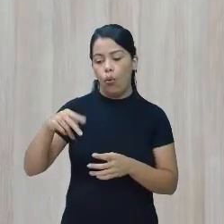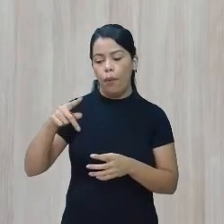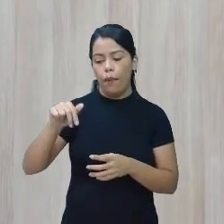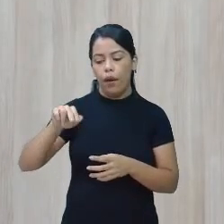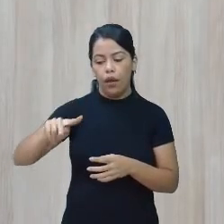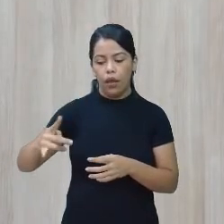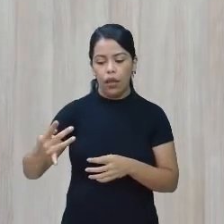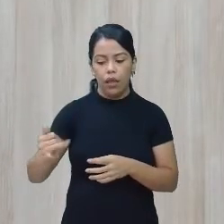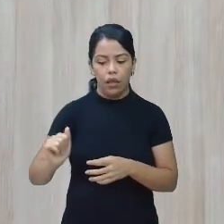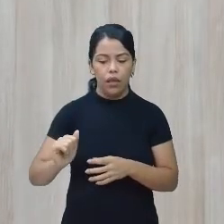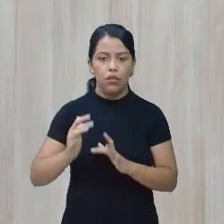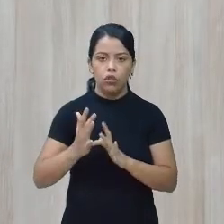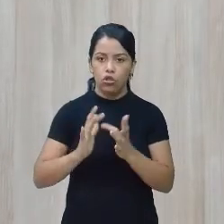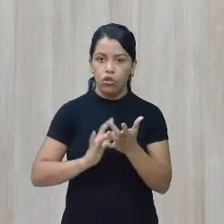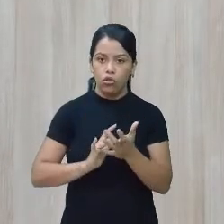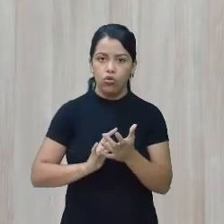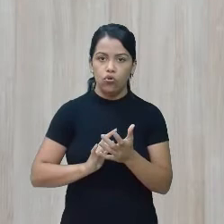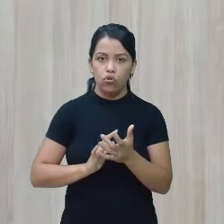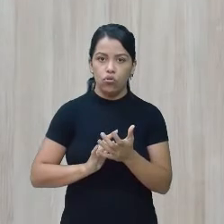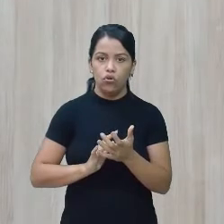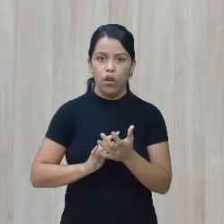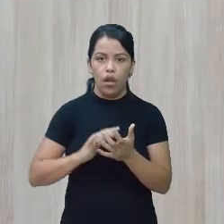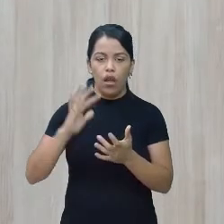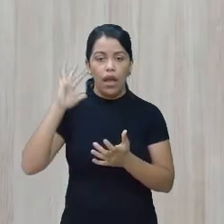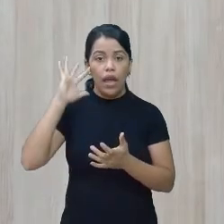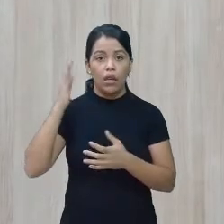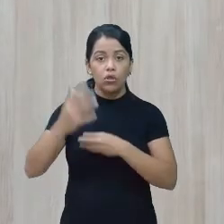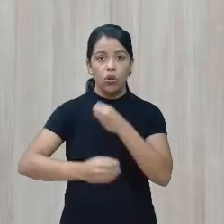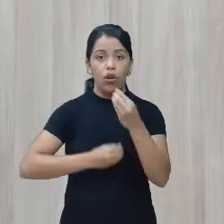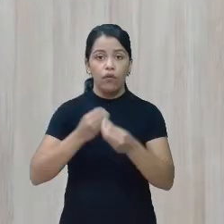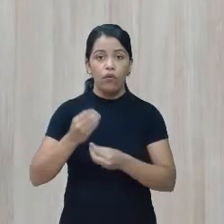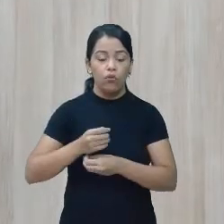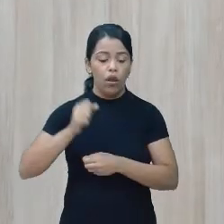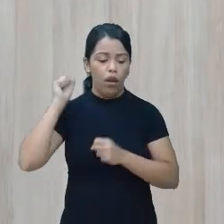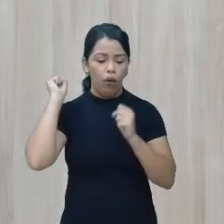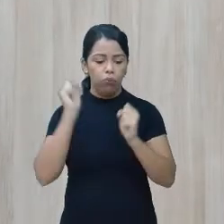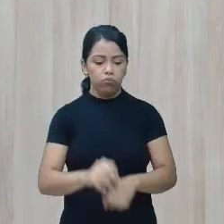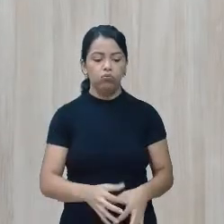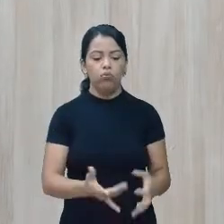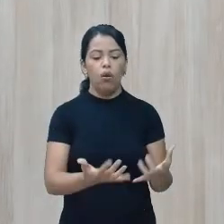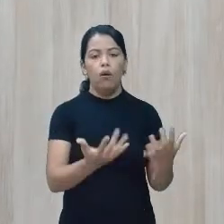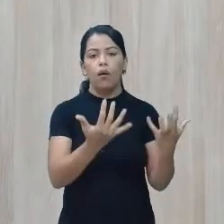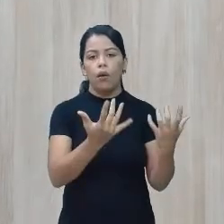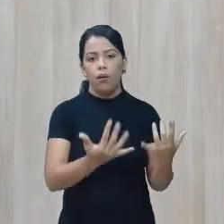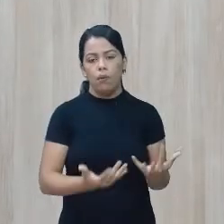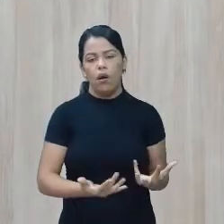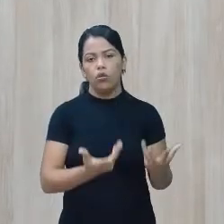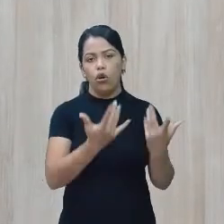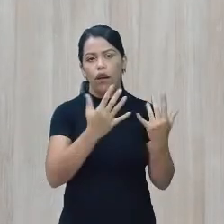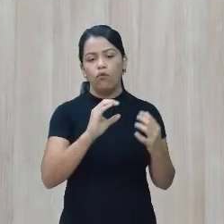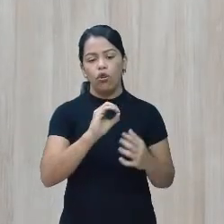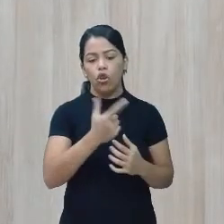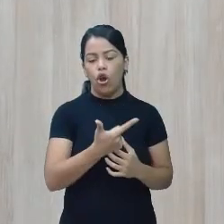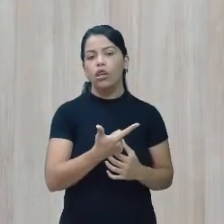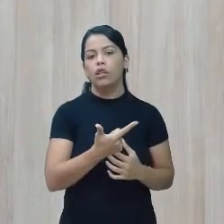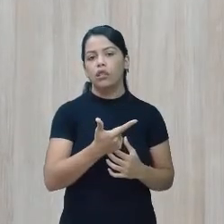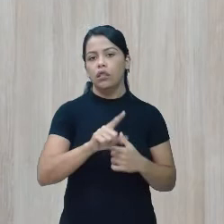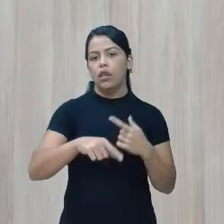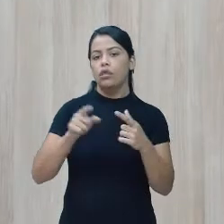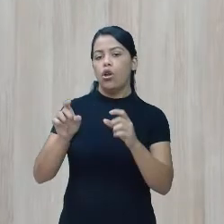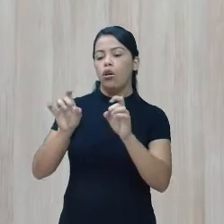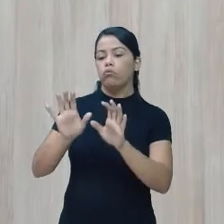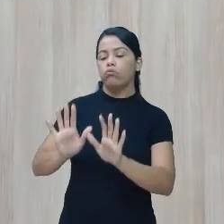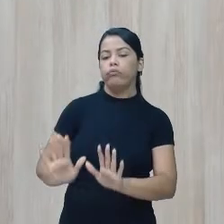especialmente, resolve queimar Olinda, abandonar Olinda, se passar para o Recife. Isso está ligado ao próprio surgimento da história da cidade do Recife. A